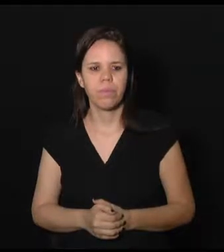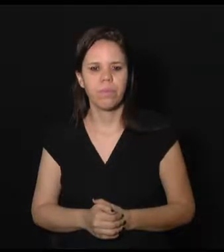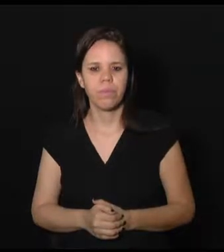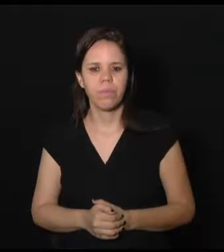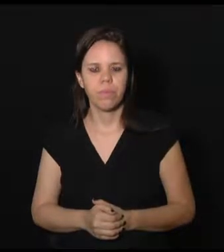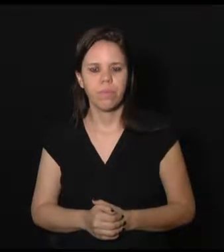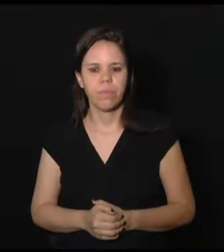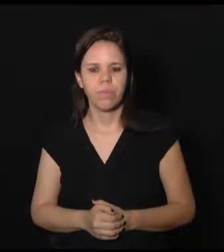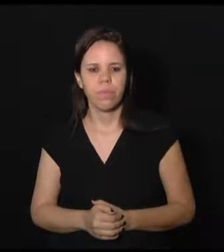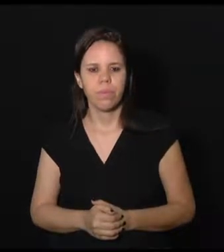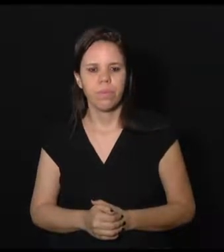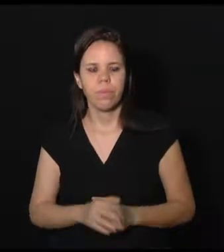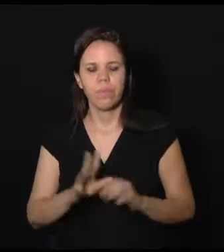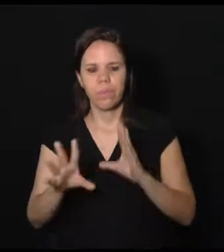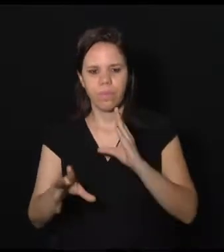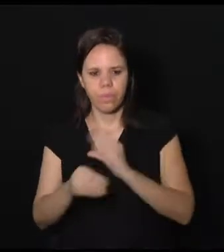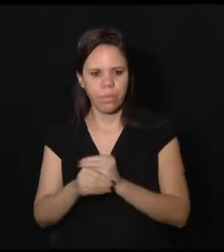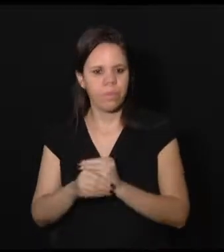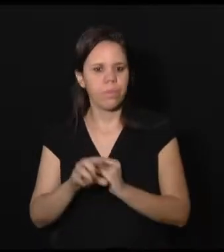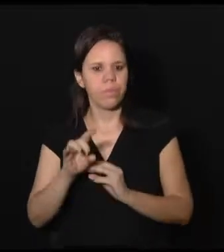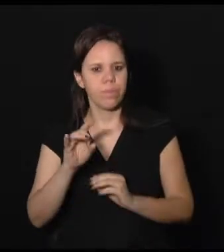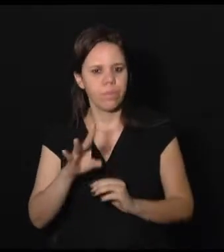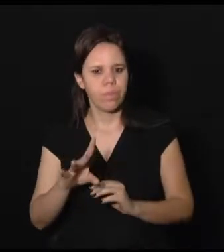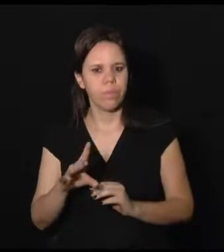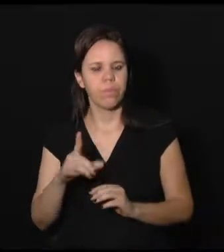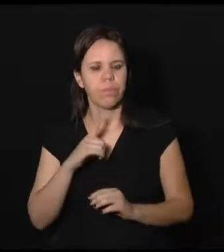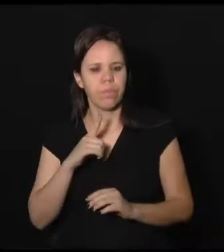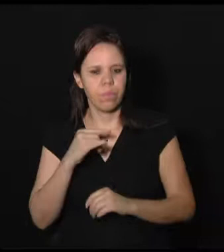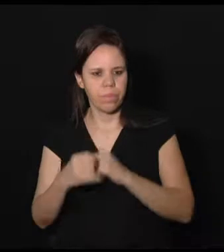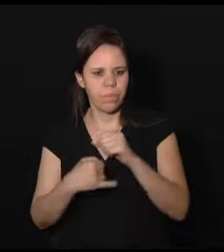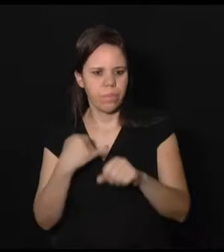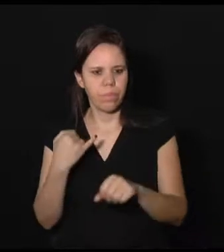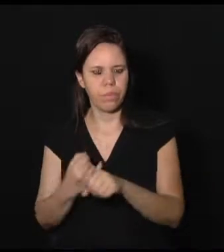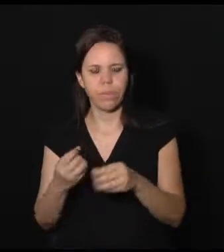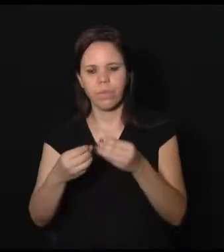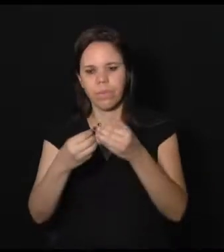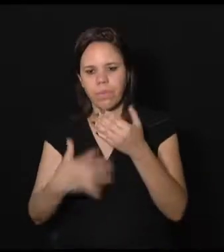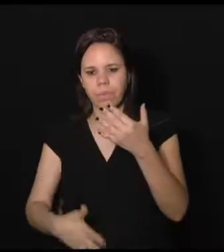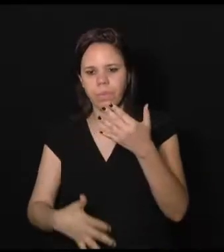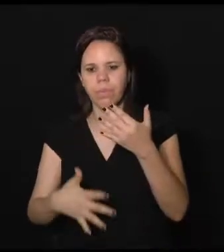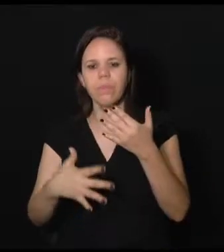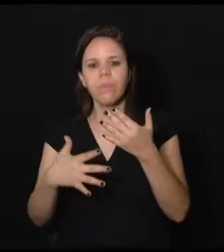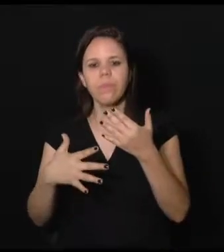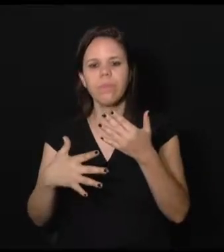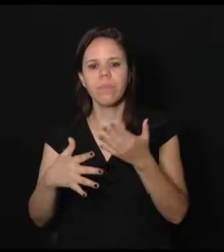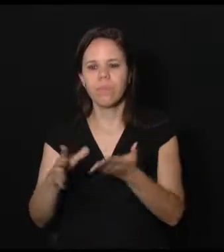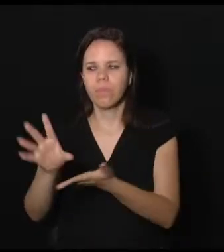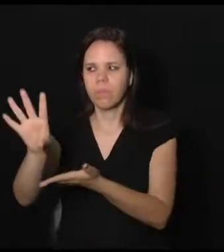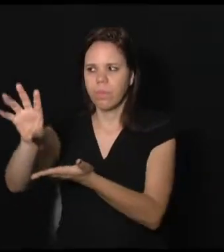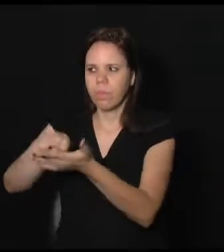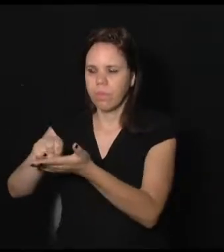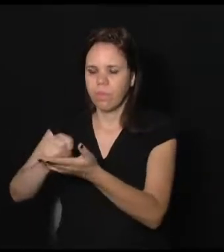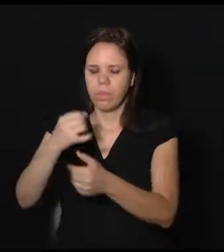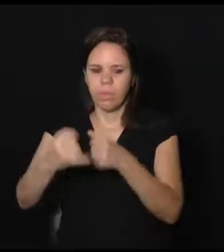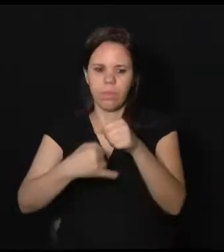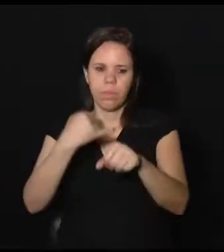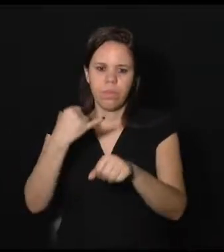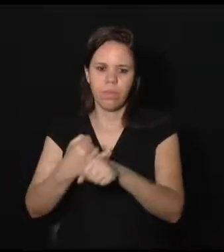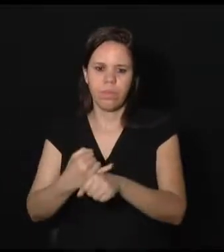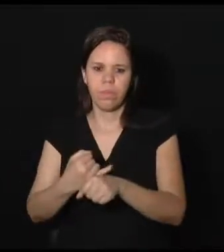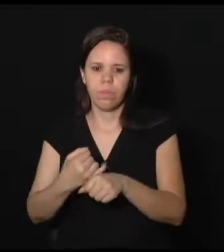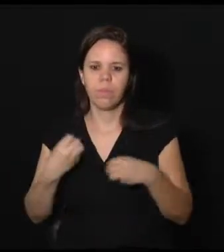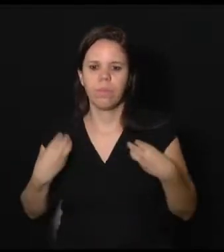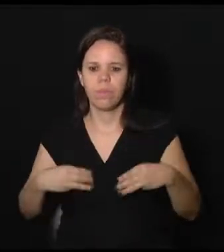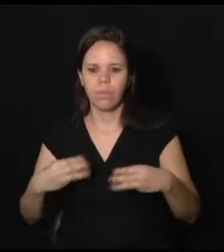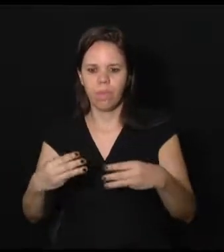ou seja, essas implementações só com um portal único. Eu trouxe um comentário aqui, isso foi extraído do site do Ministério da